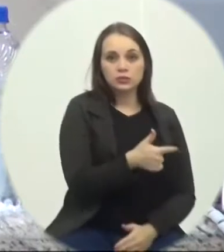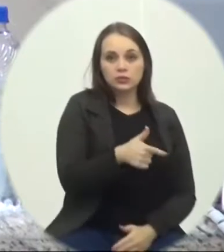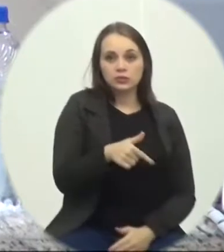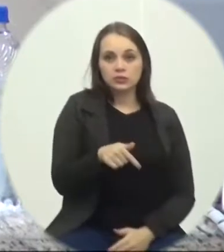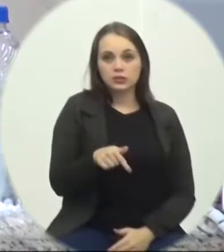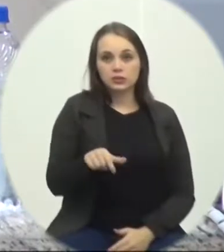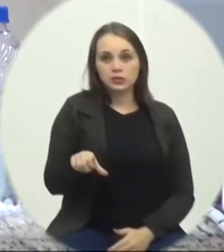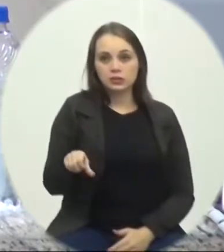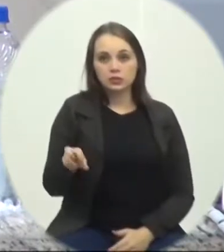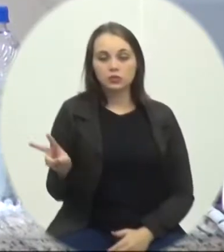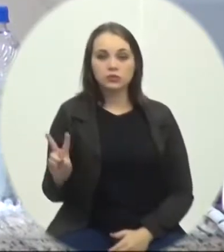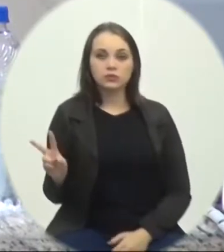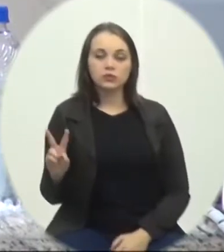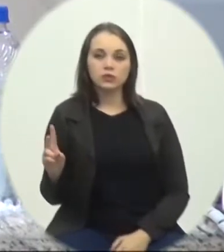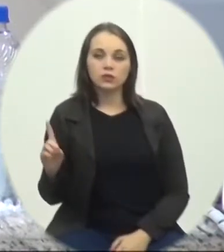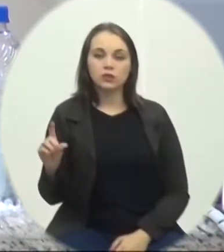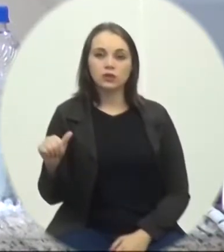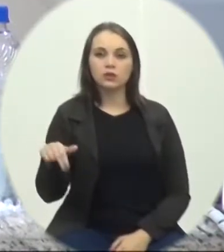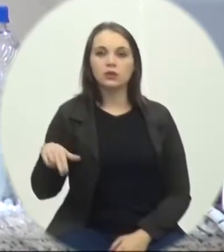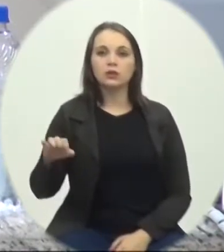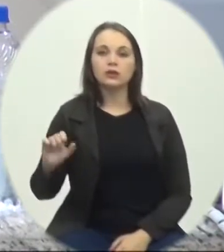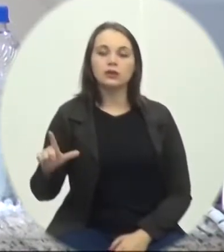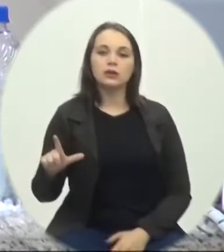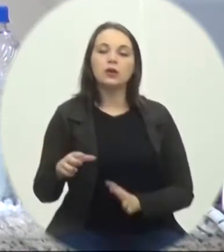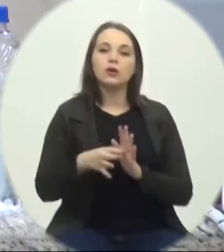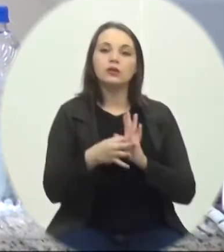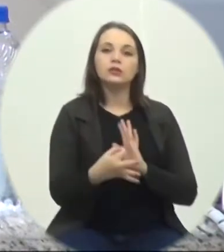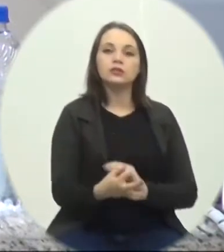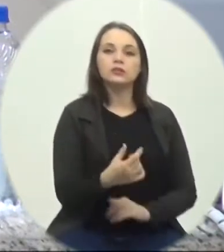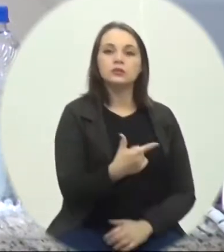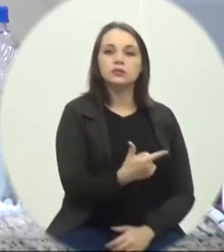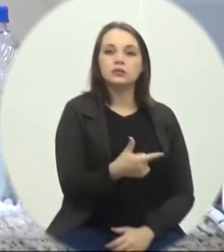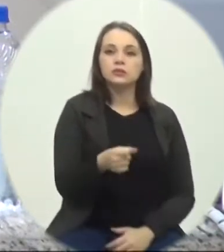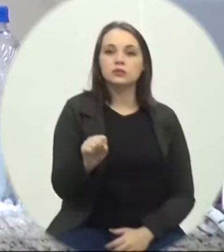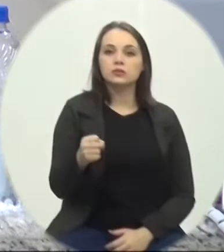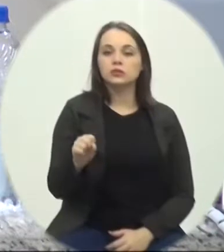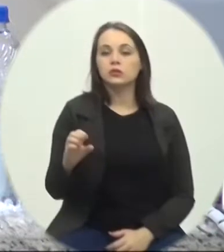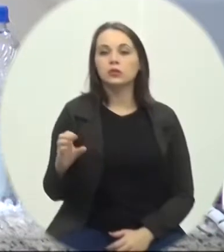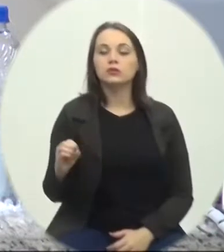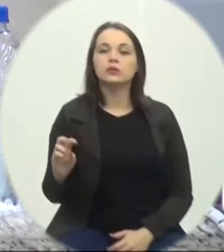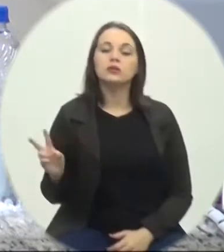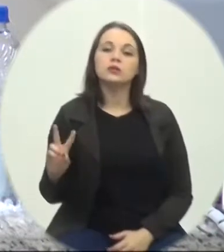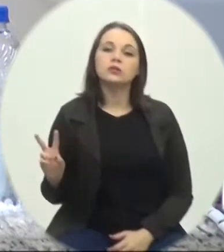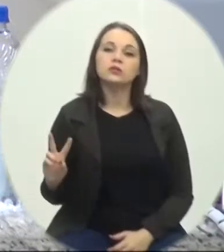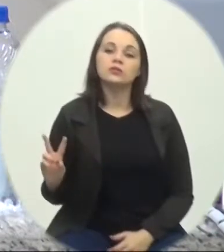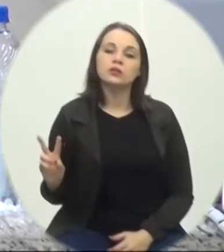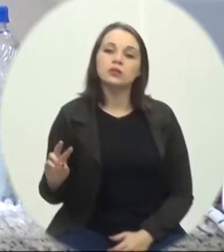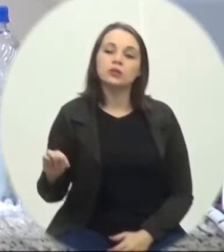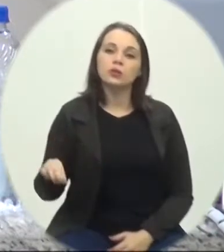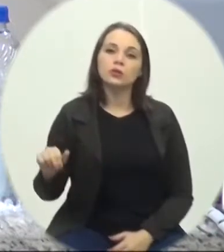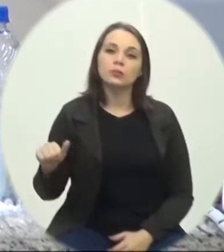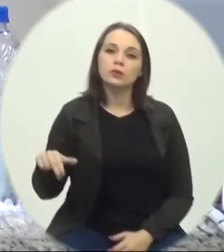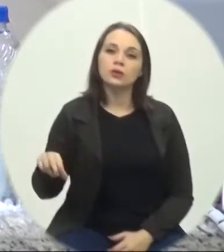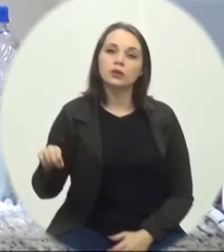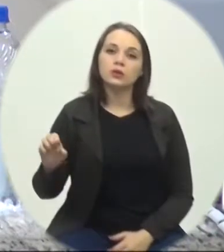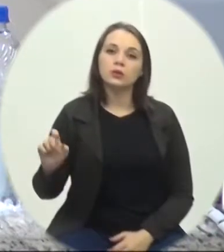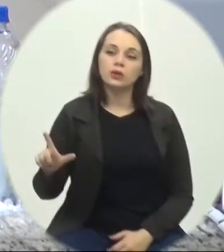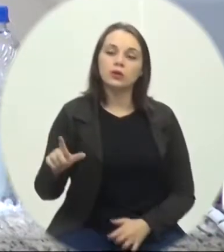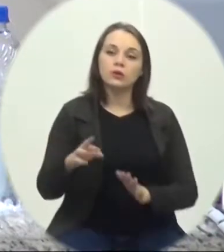de autoria do vereador Daniel Antunes Indicação 28021 de autoria do vereador Manuel Roseng